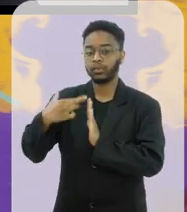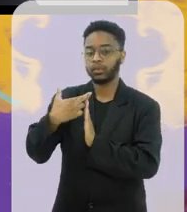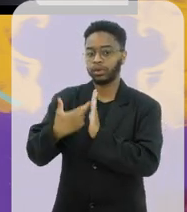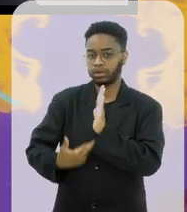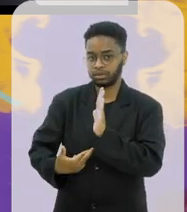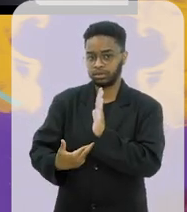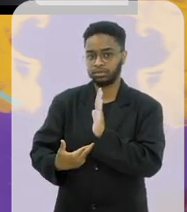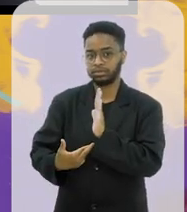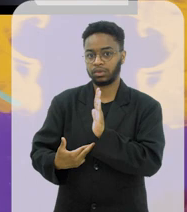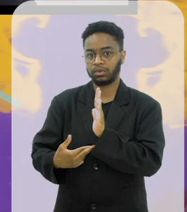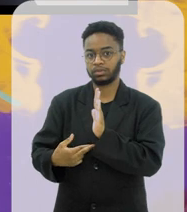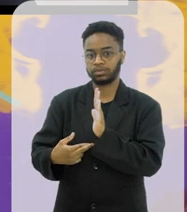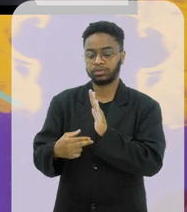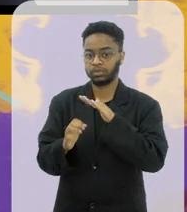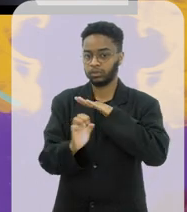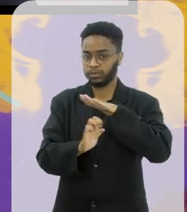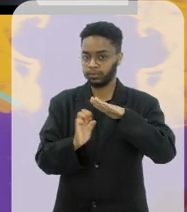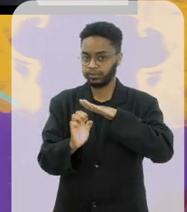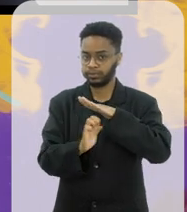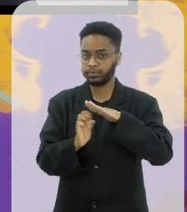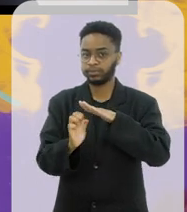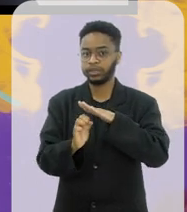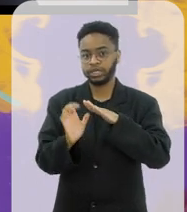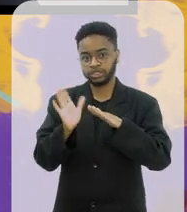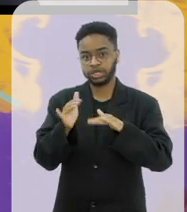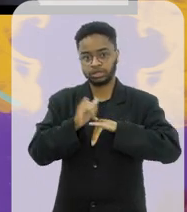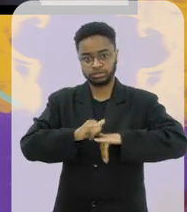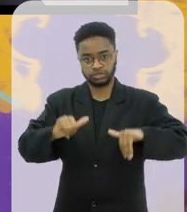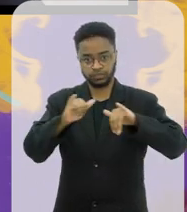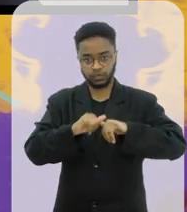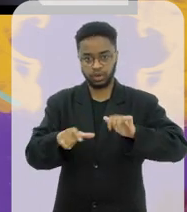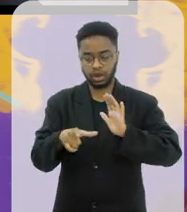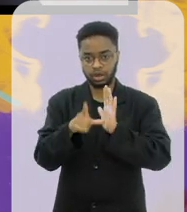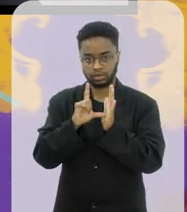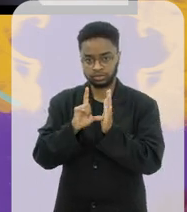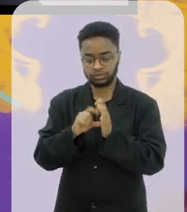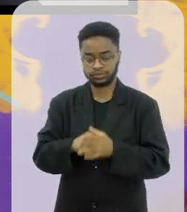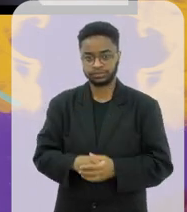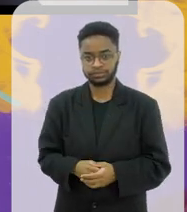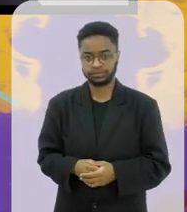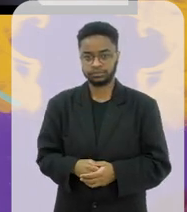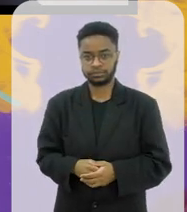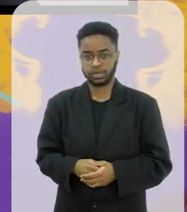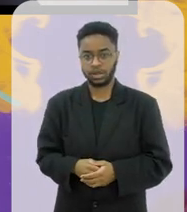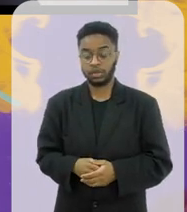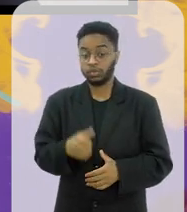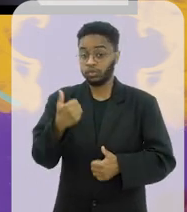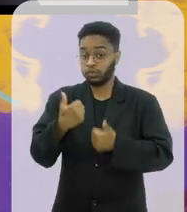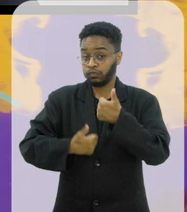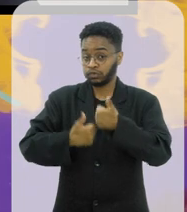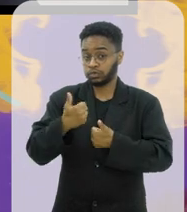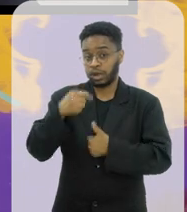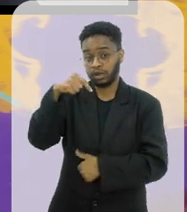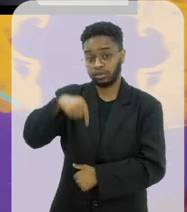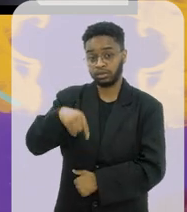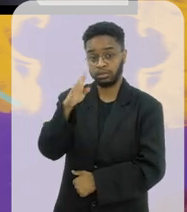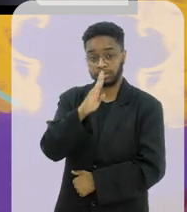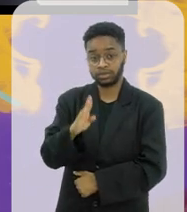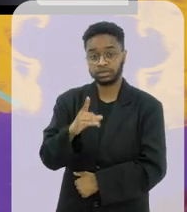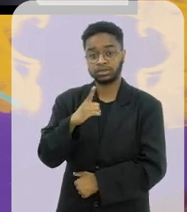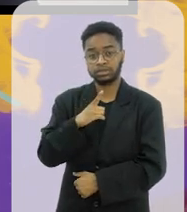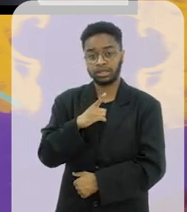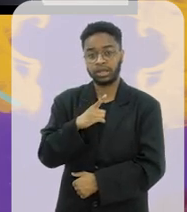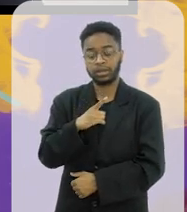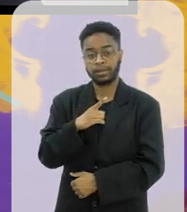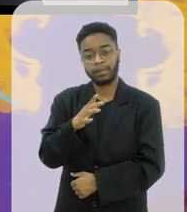relatório de uma empresa que já foi divulgado, que no nosso futebol ele emprega cerca